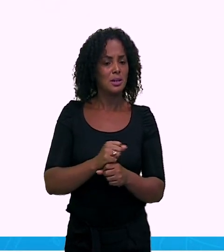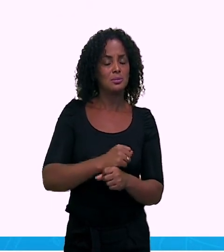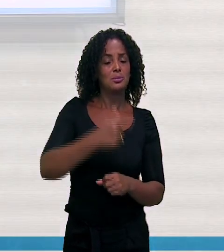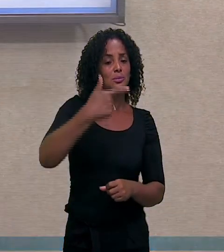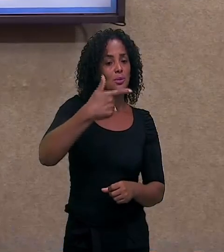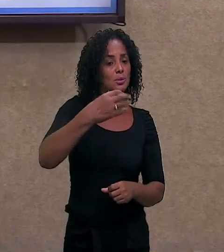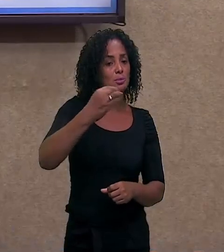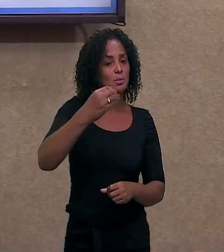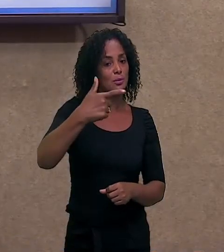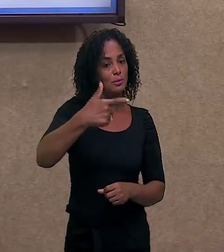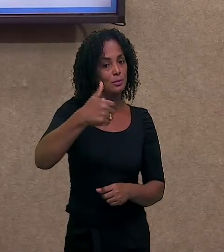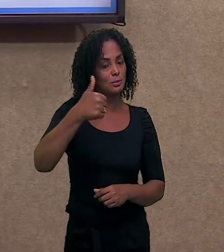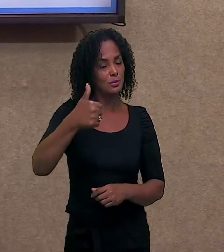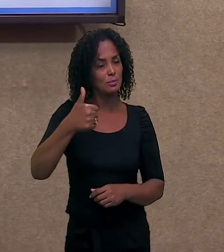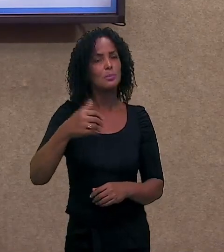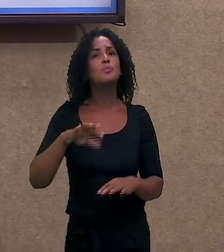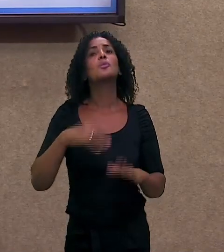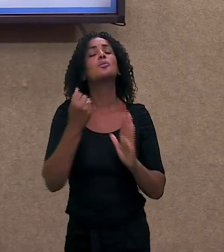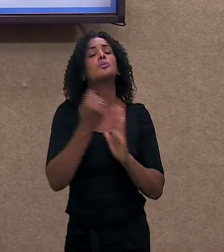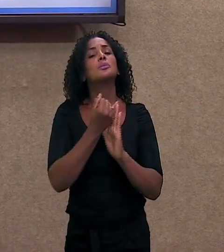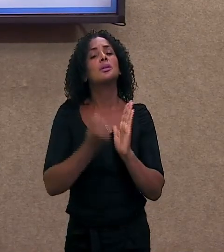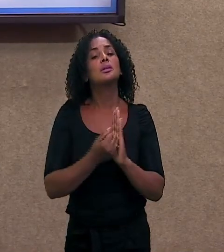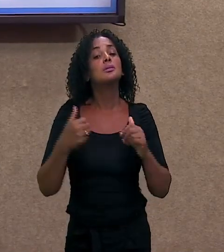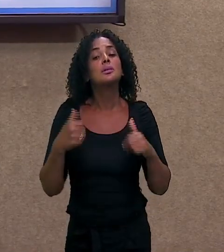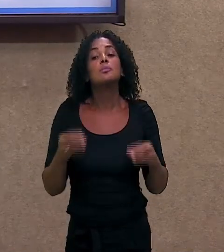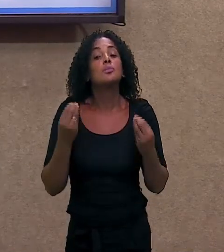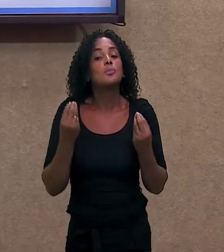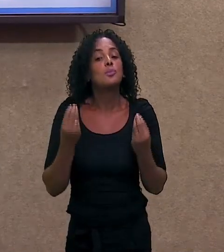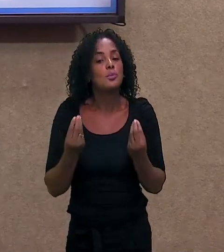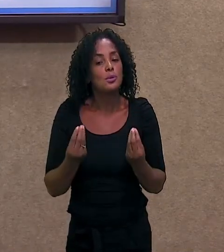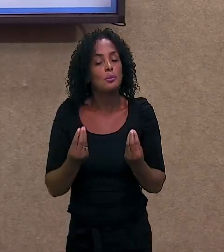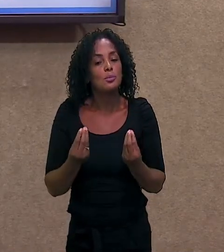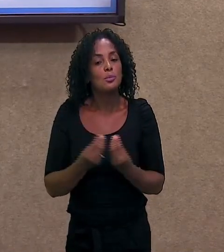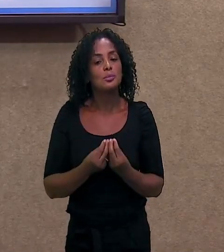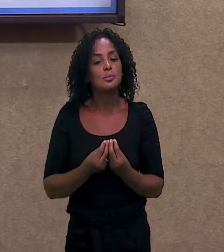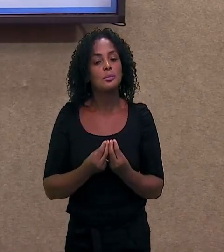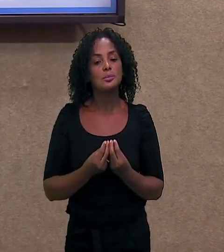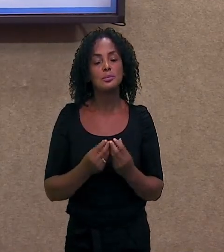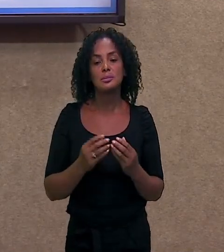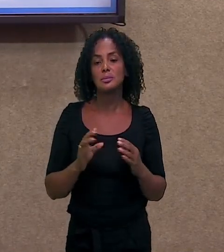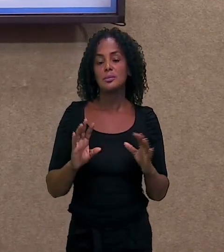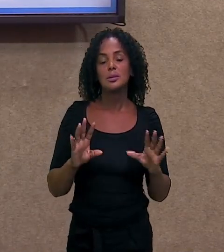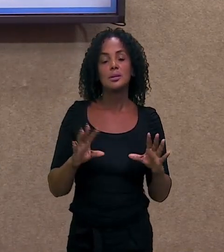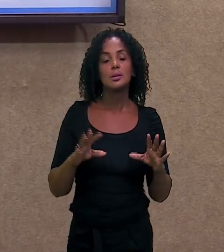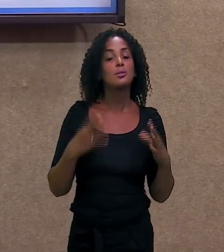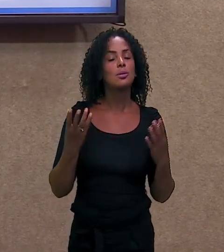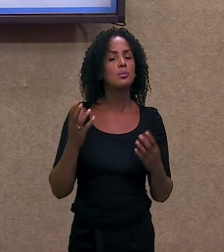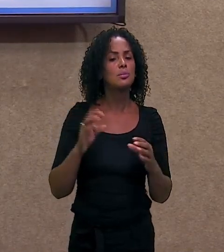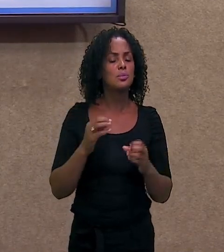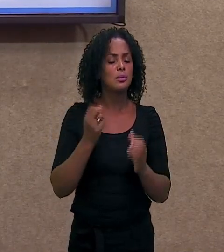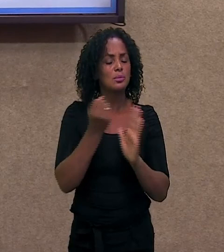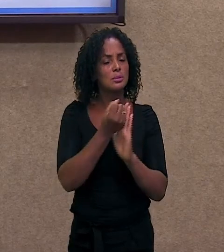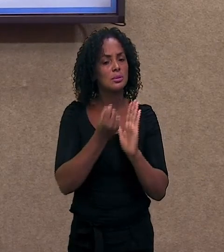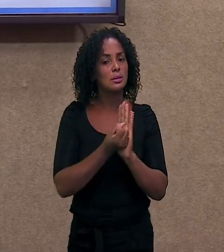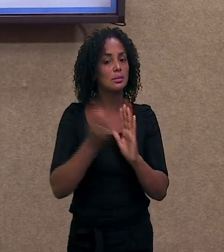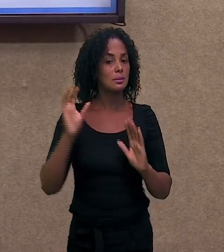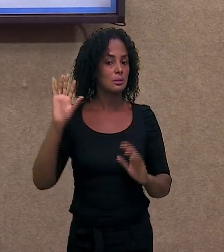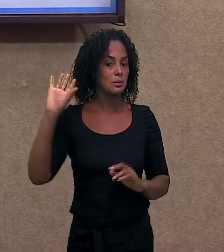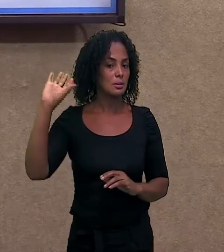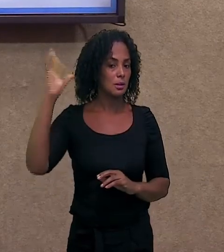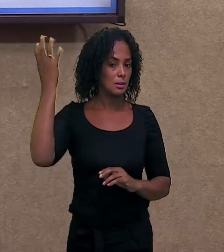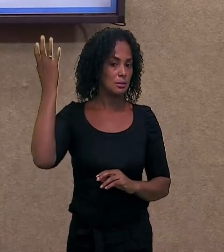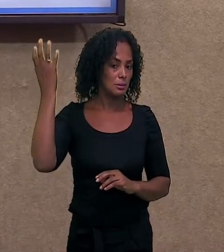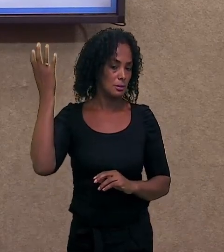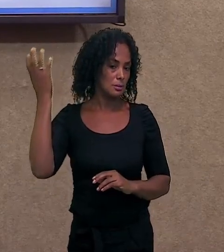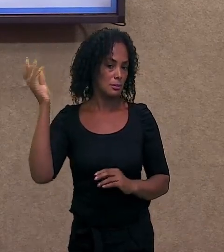2021. Qual século nós estamos? E de quando a quando esse século acontece? De qual ano a qual